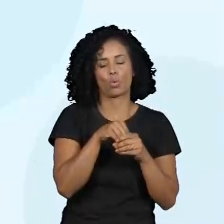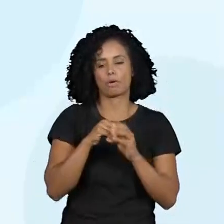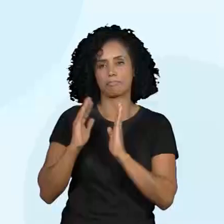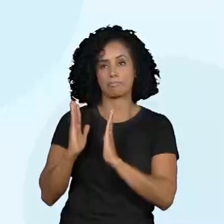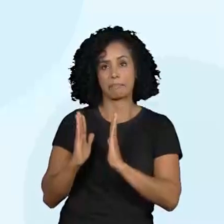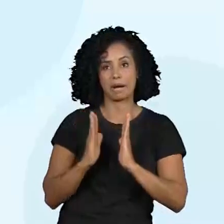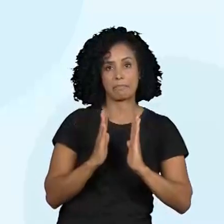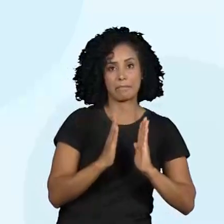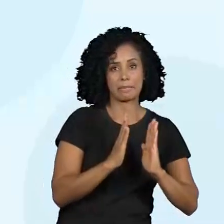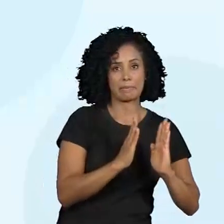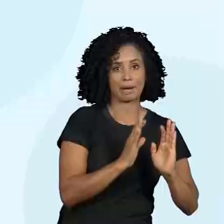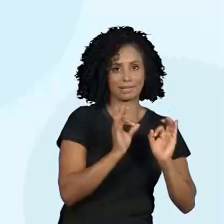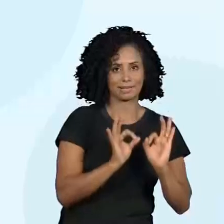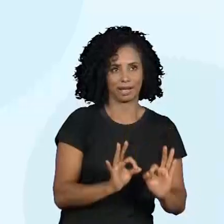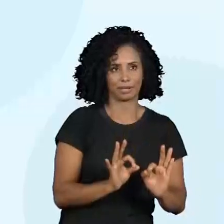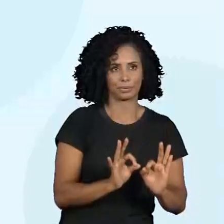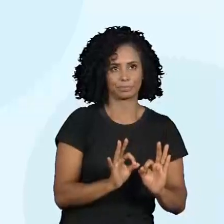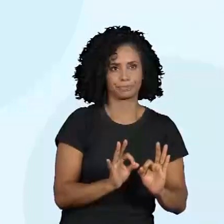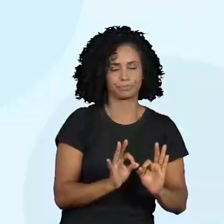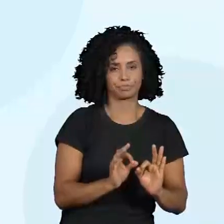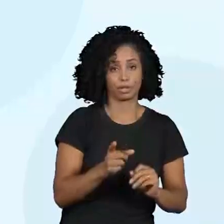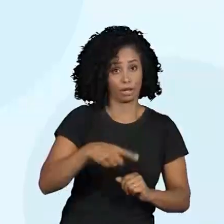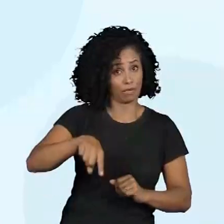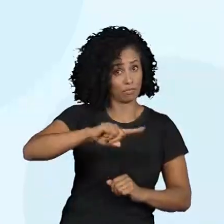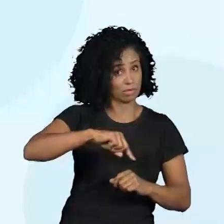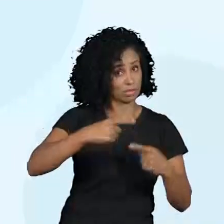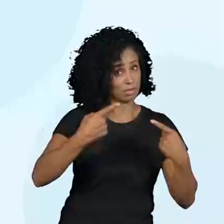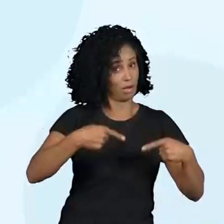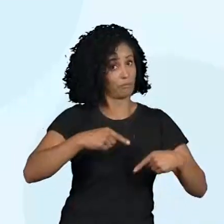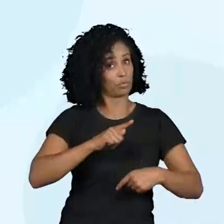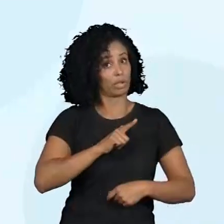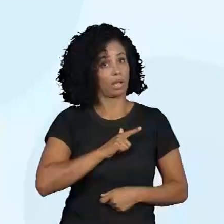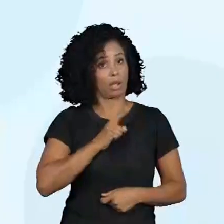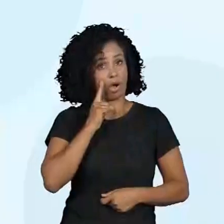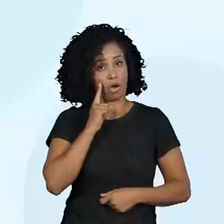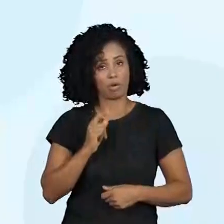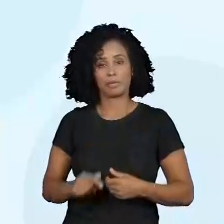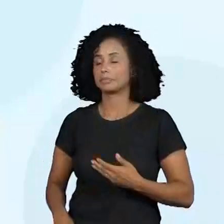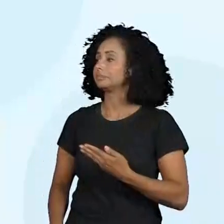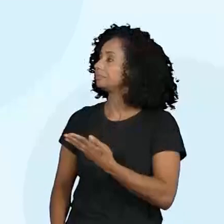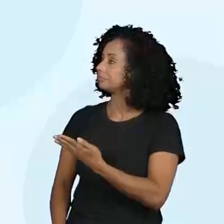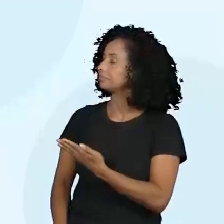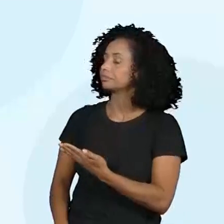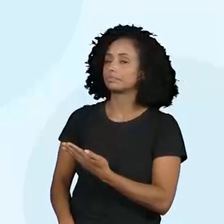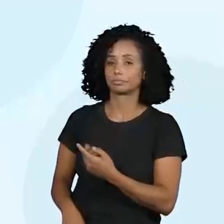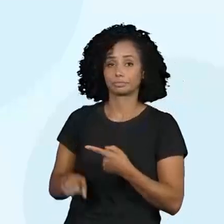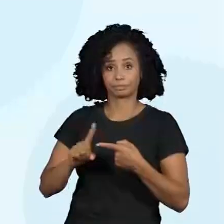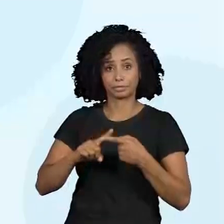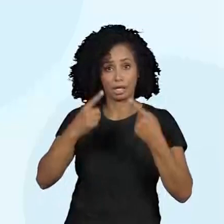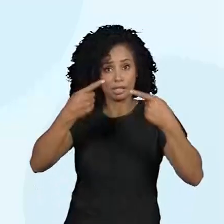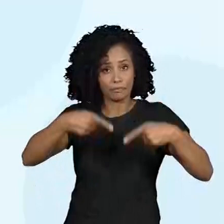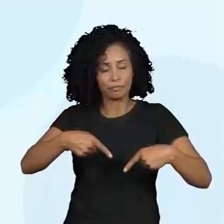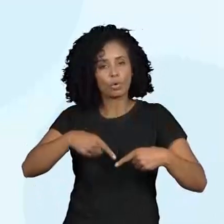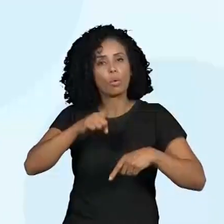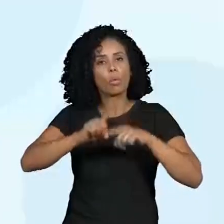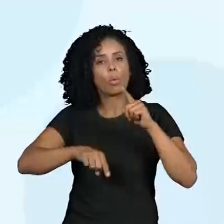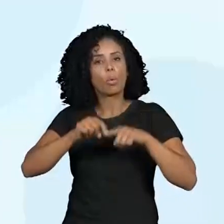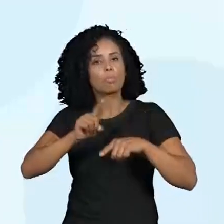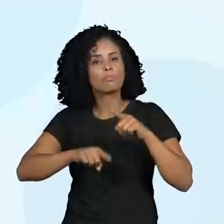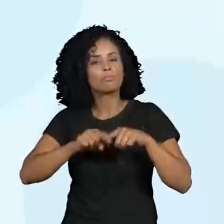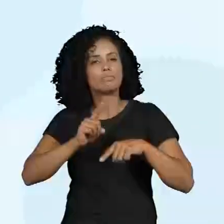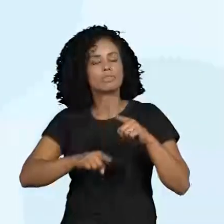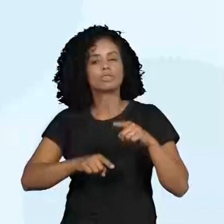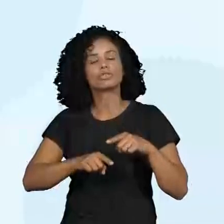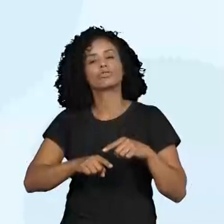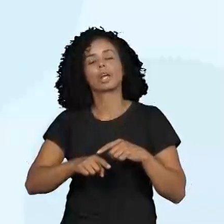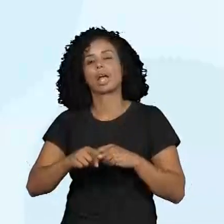eles aparecem. Então, vocês têm desafios aqui, ó. Um desafio é incluir os objetos na mesma ordem